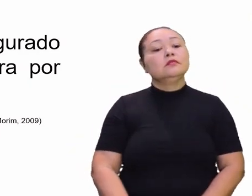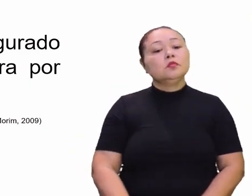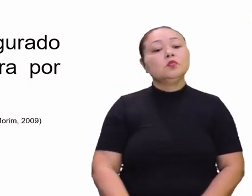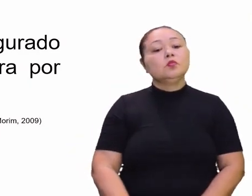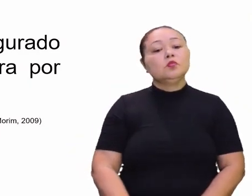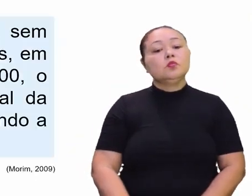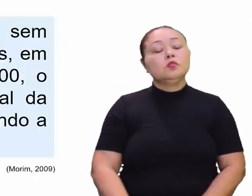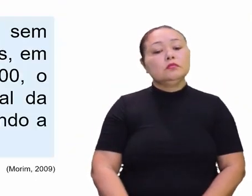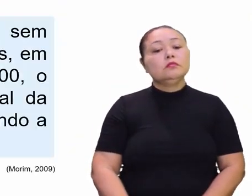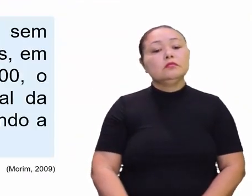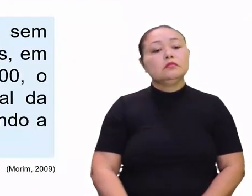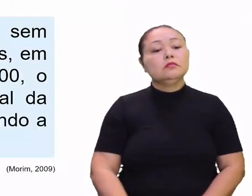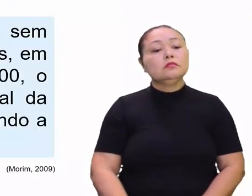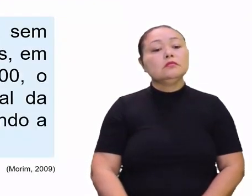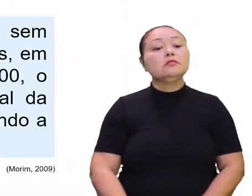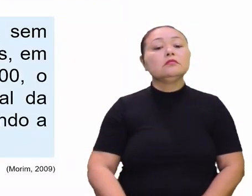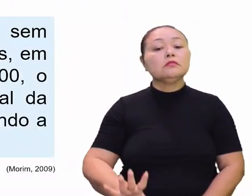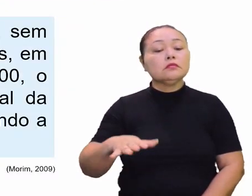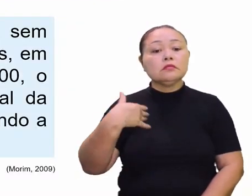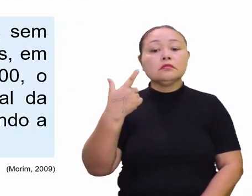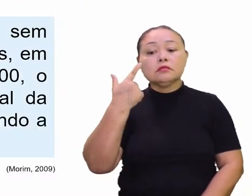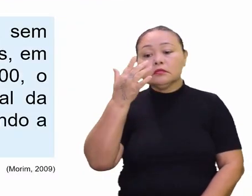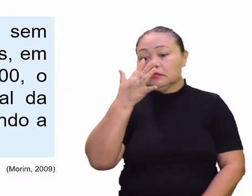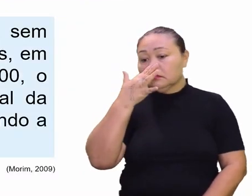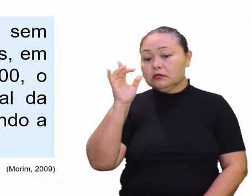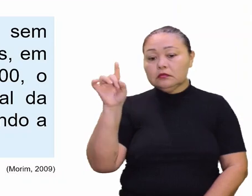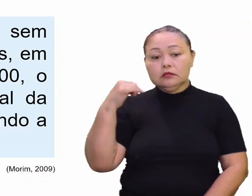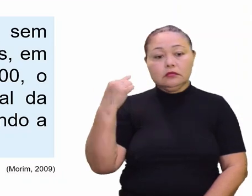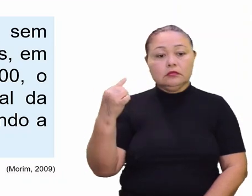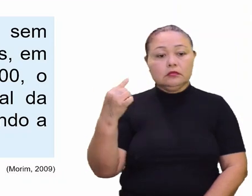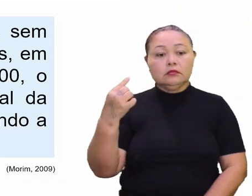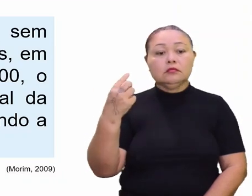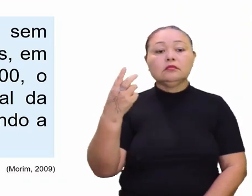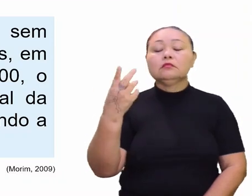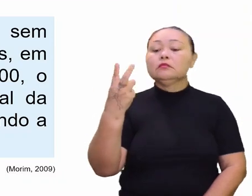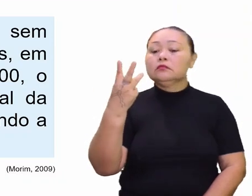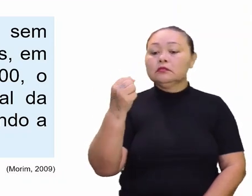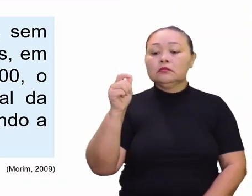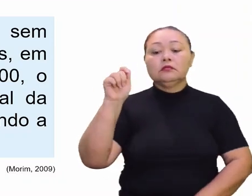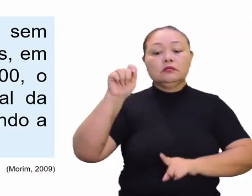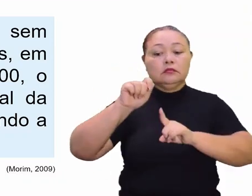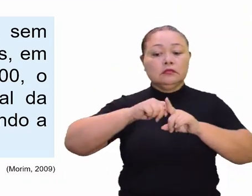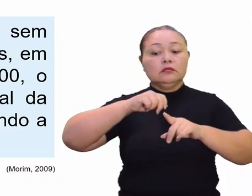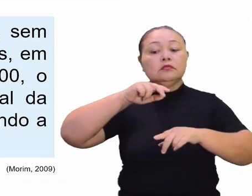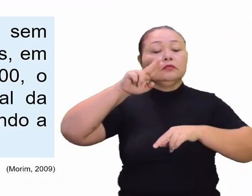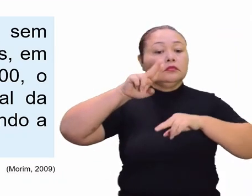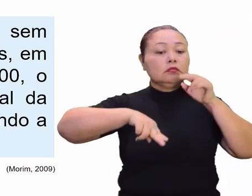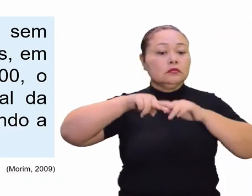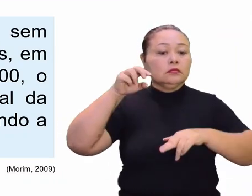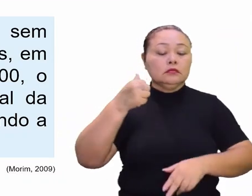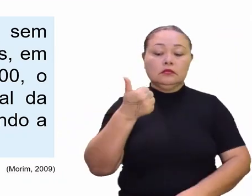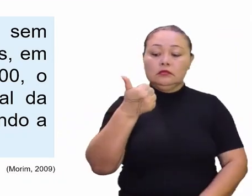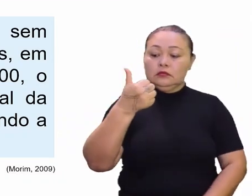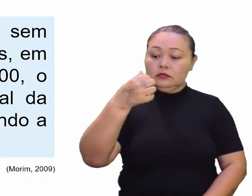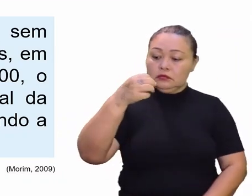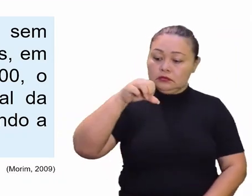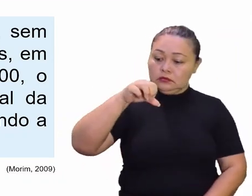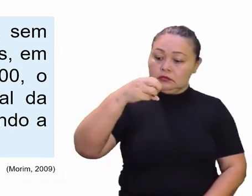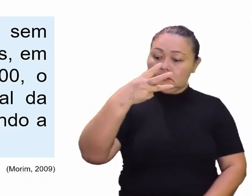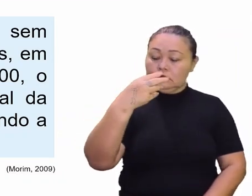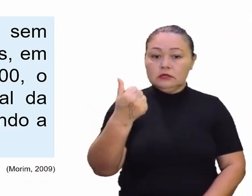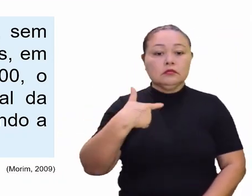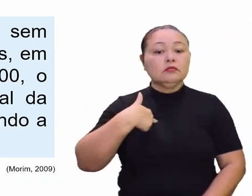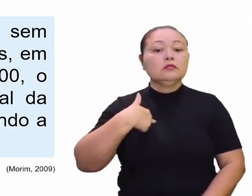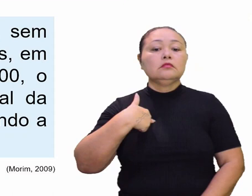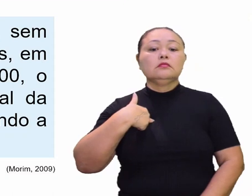Rogério. E a gente observa que em 30/6/31, como consequência de seguidos